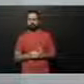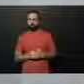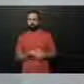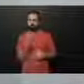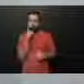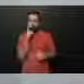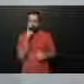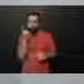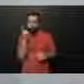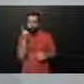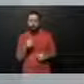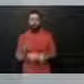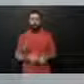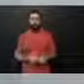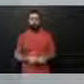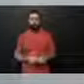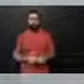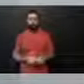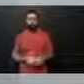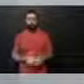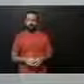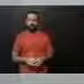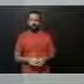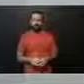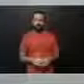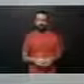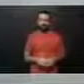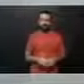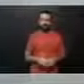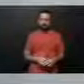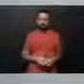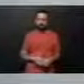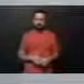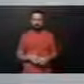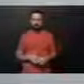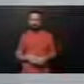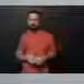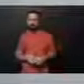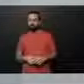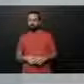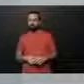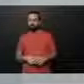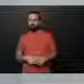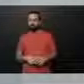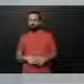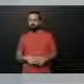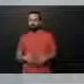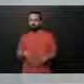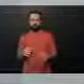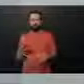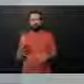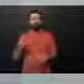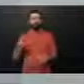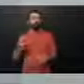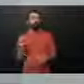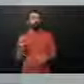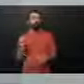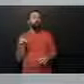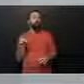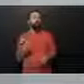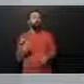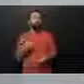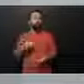Olha que legal esse. Esse é o mais interessante também. Por quê? Porque agora nós vamos usar o famoso cubão. Olha